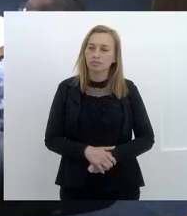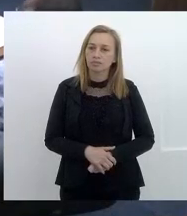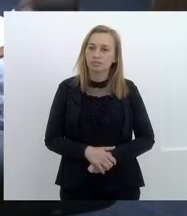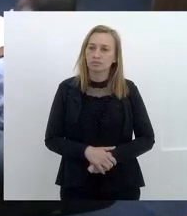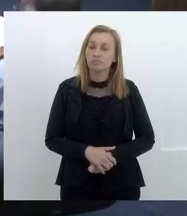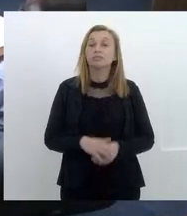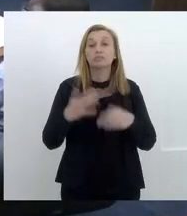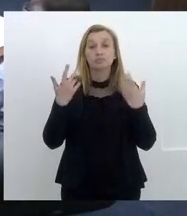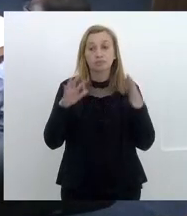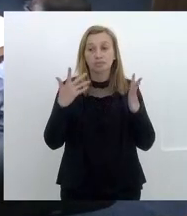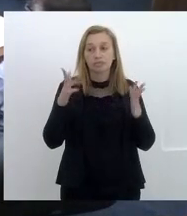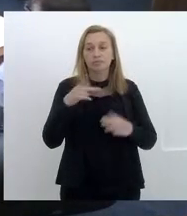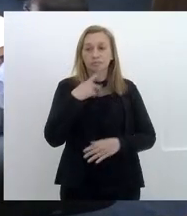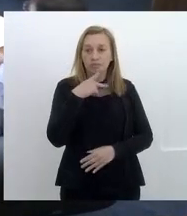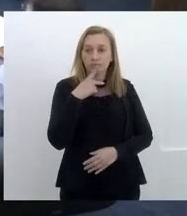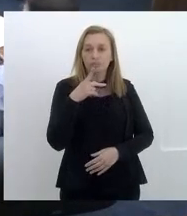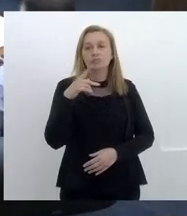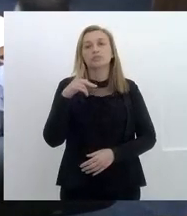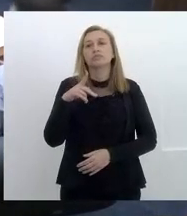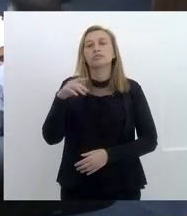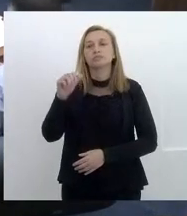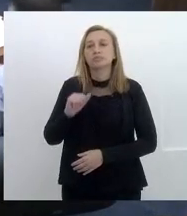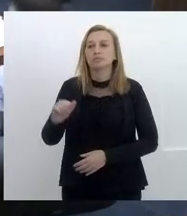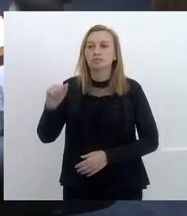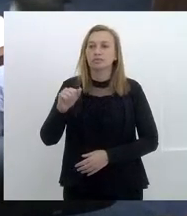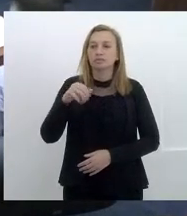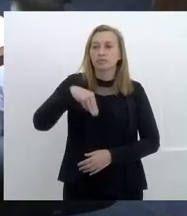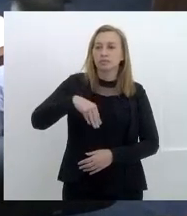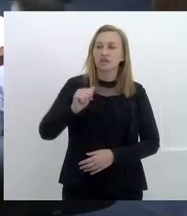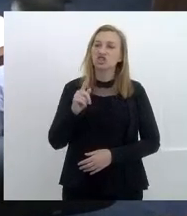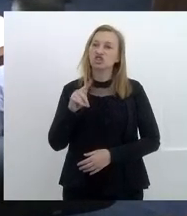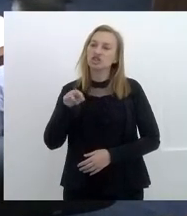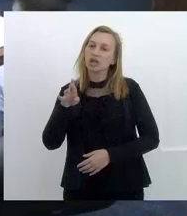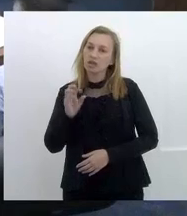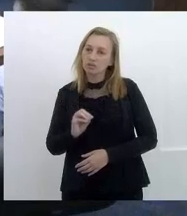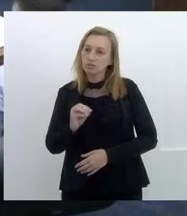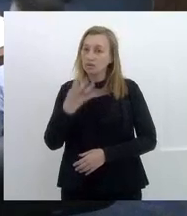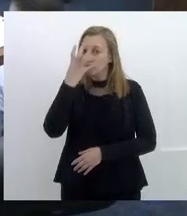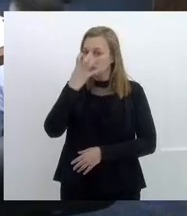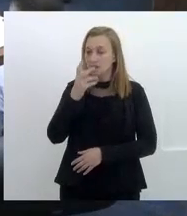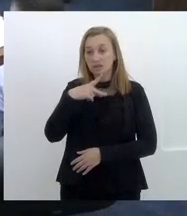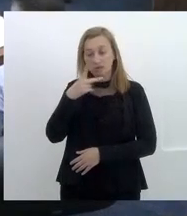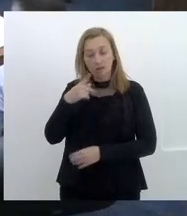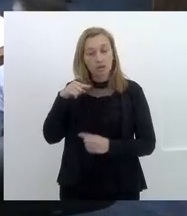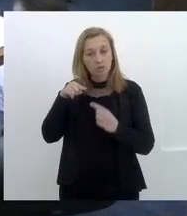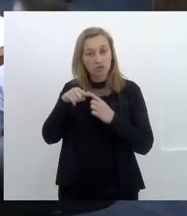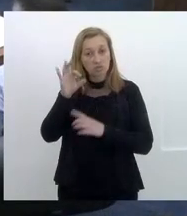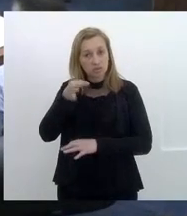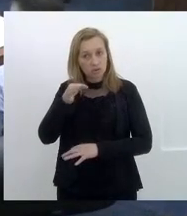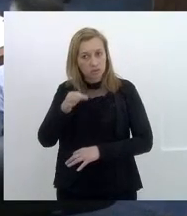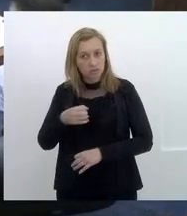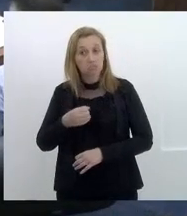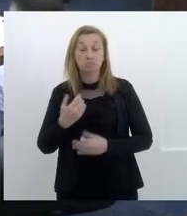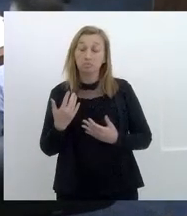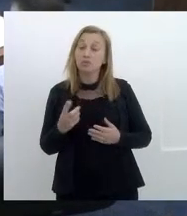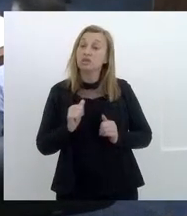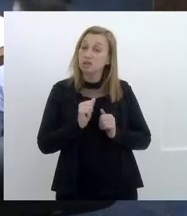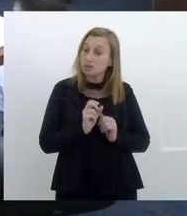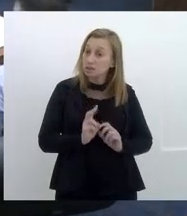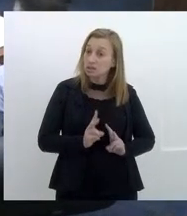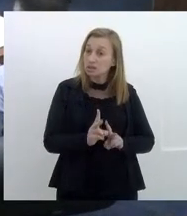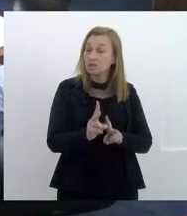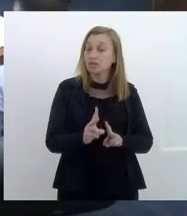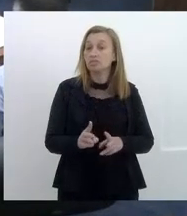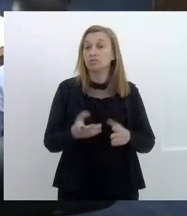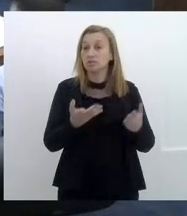e parabenizar fala da associação de magistrados pela pela celeridade na Fabi objetividade que sigamos com